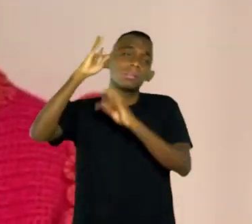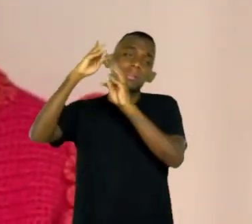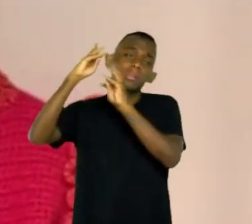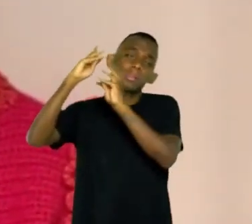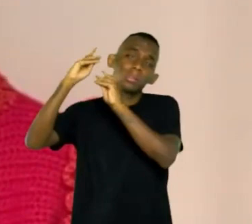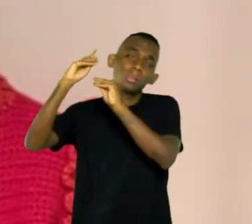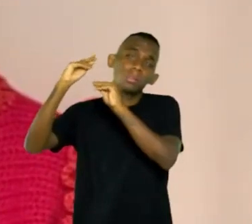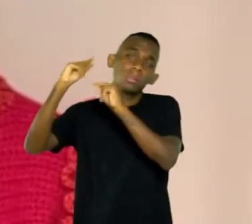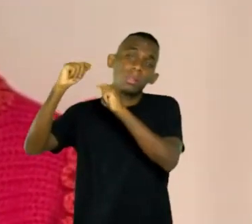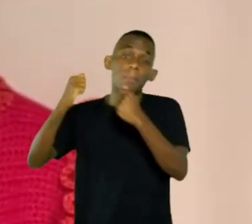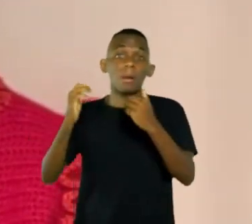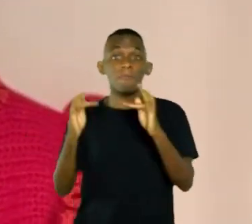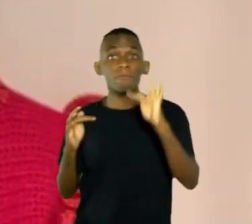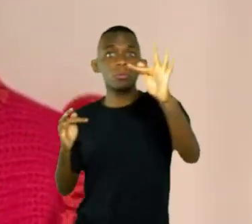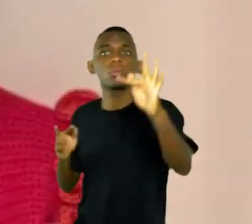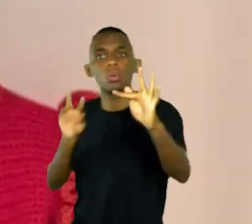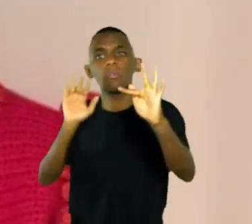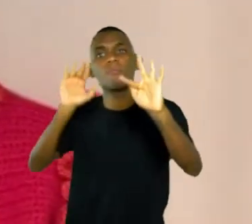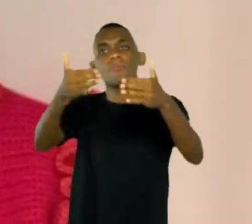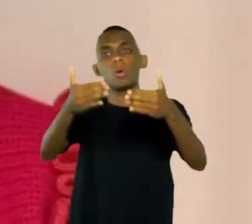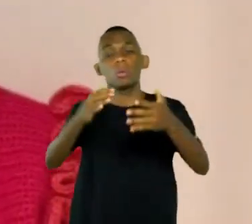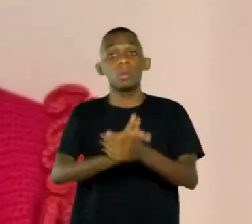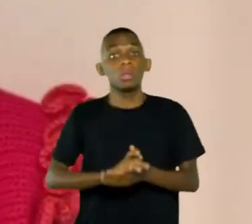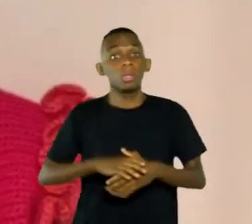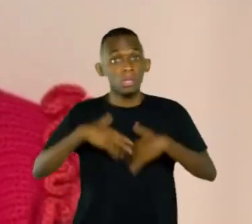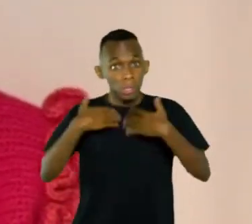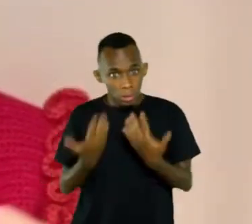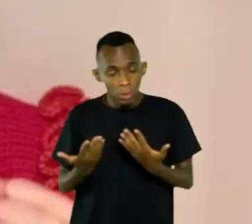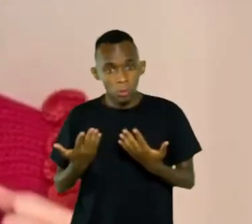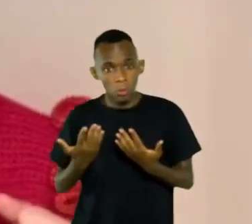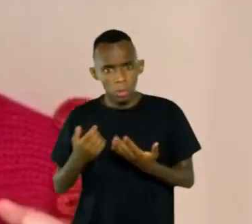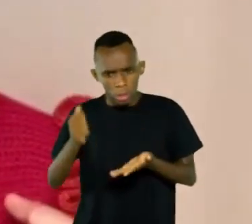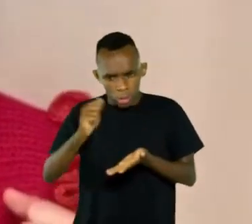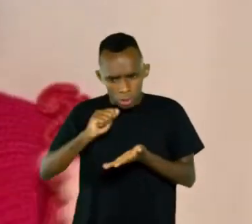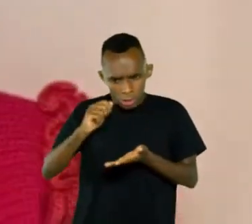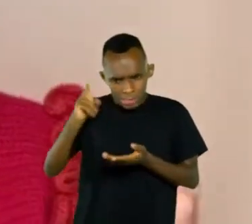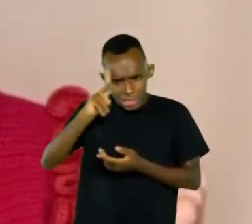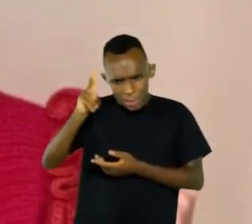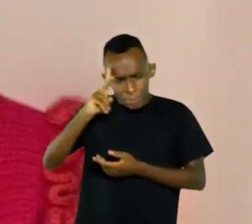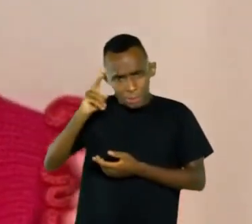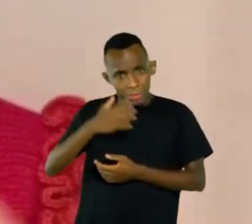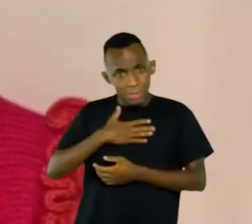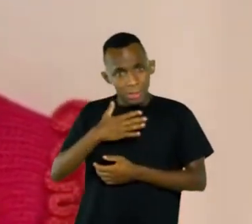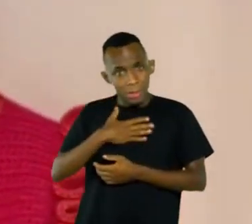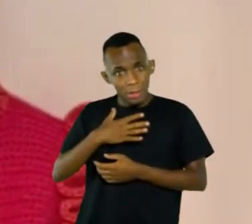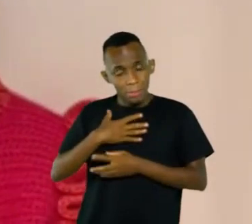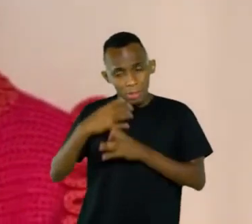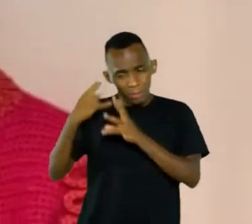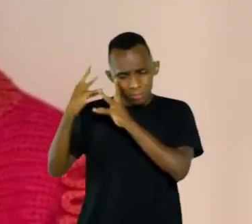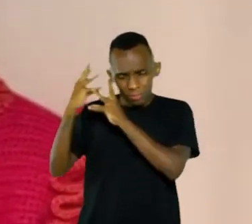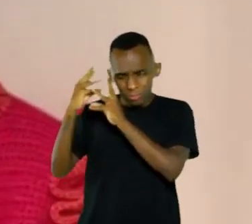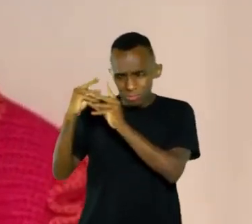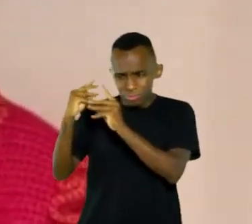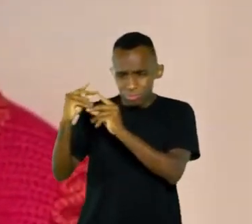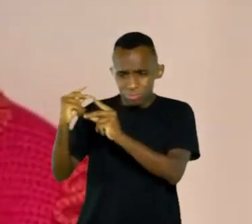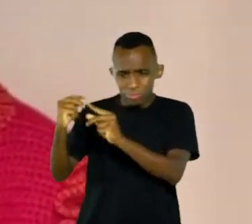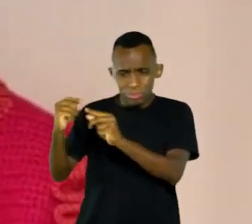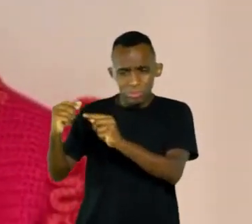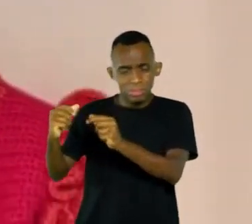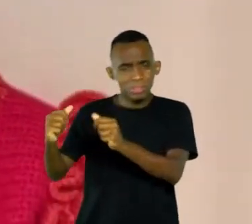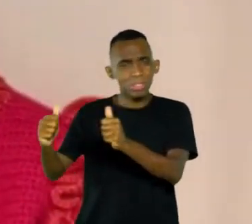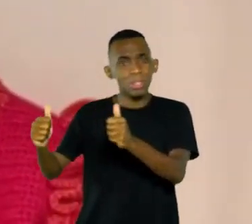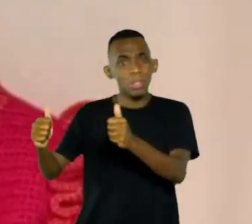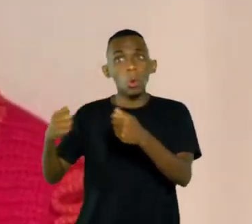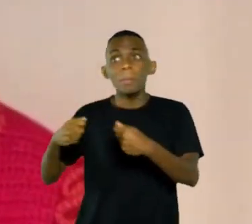trás. Então eu pensava assim, mas isso vai ficar amarelado? Essa lembrança? Isso tudo que eu vivi, que é tão vivo, que eu preciso tanto